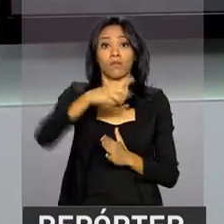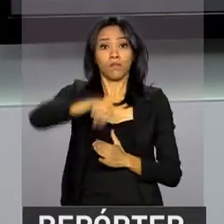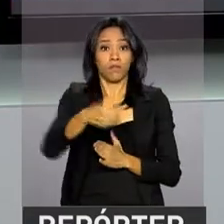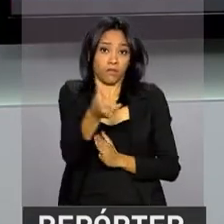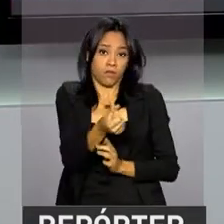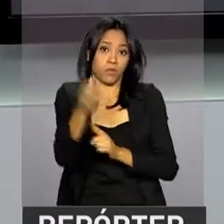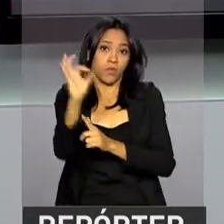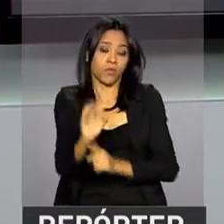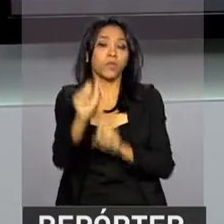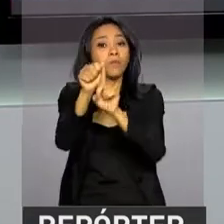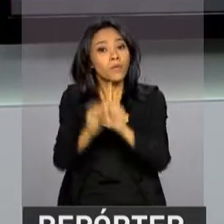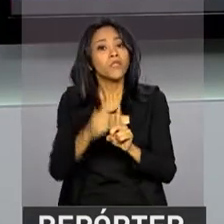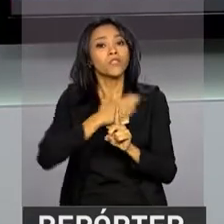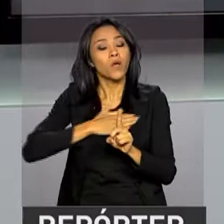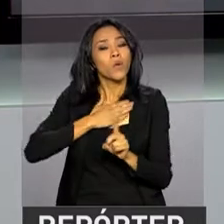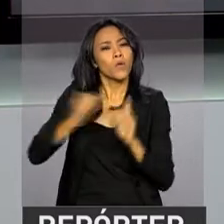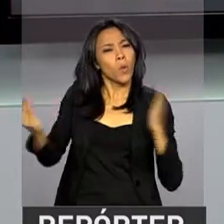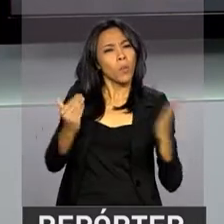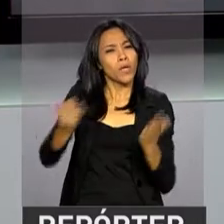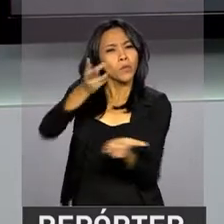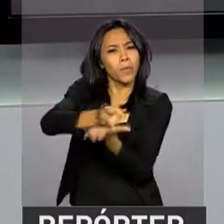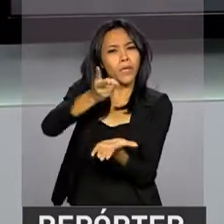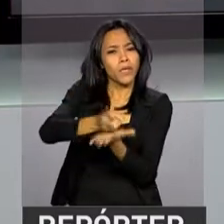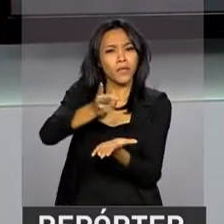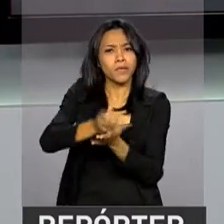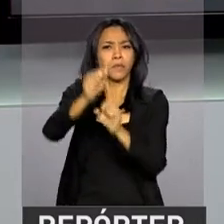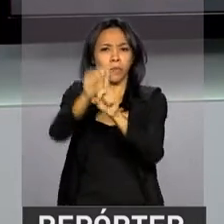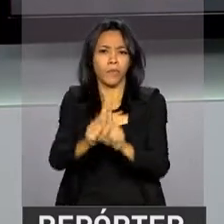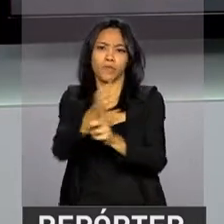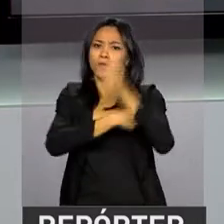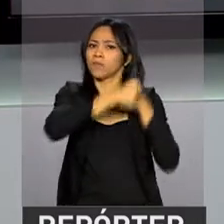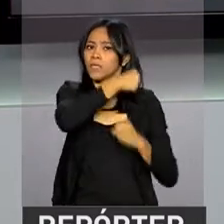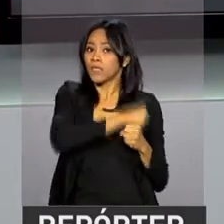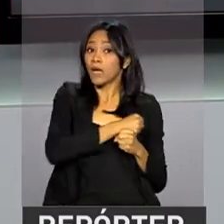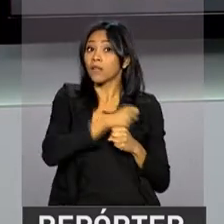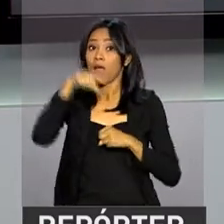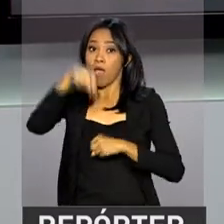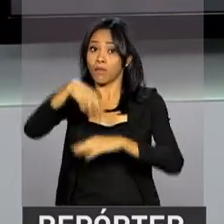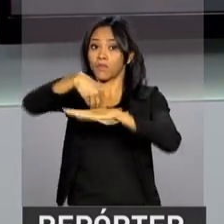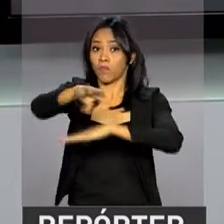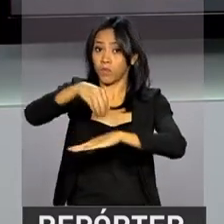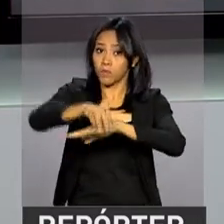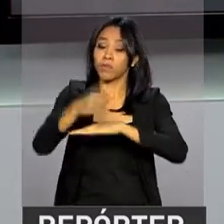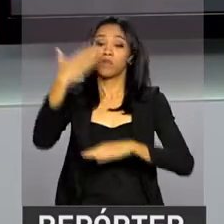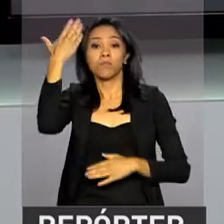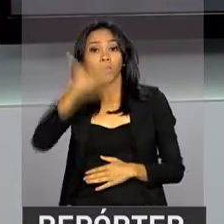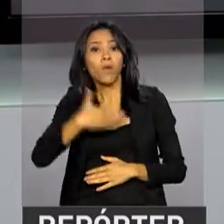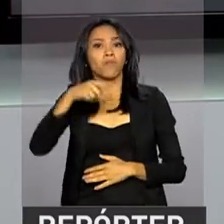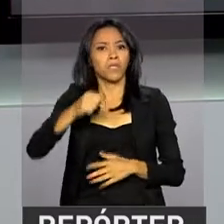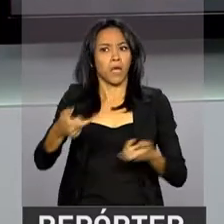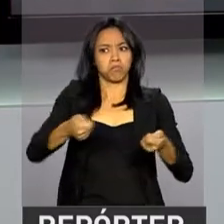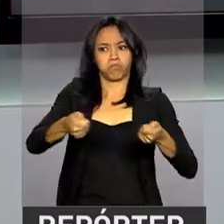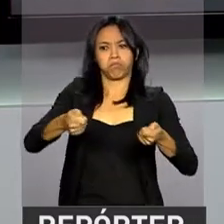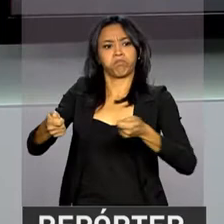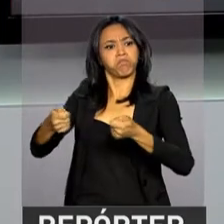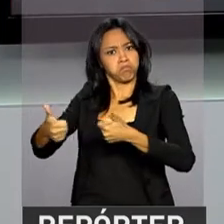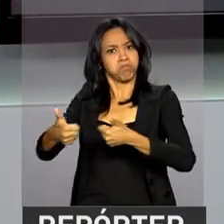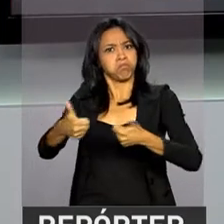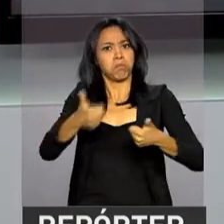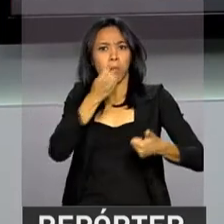agosto na comparação com o mesmo mês do ano passado os dados mostram estabilidade do setor efeitos